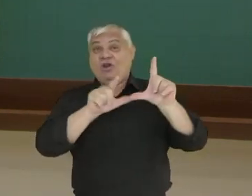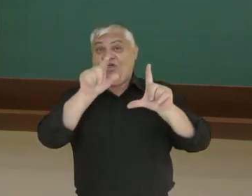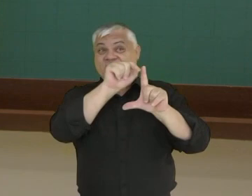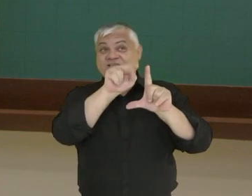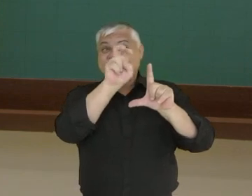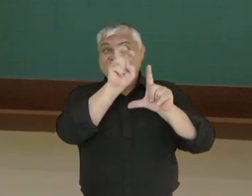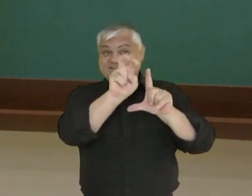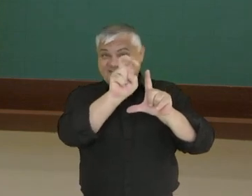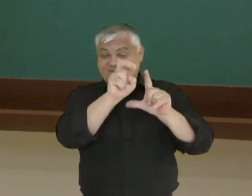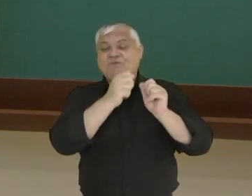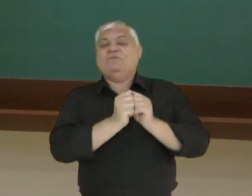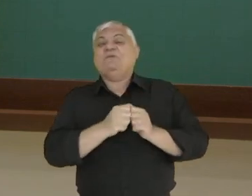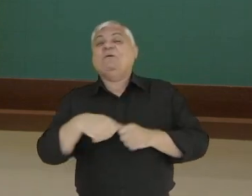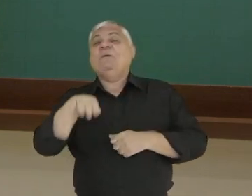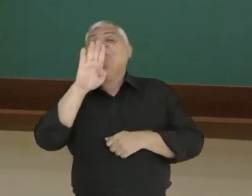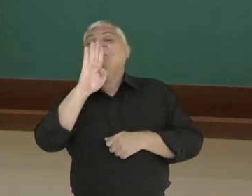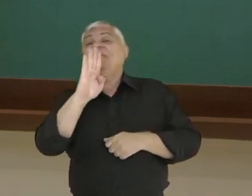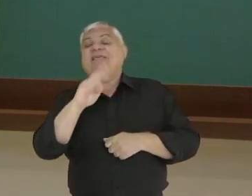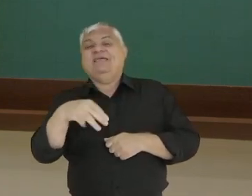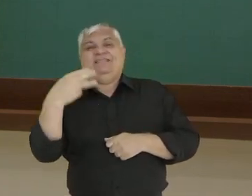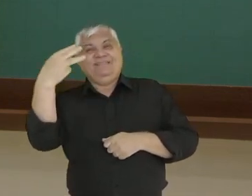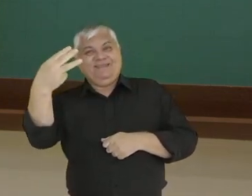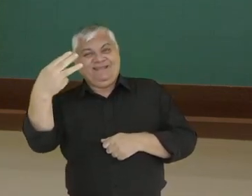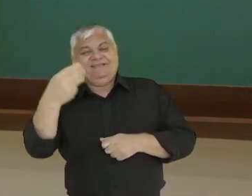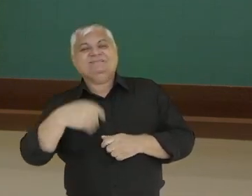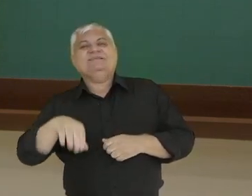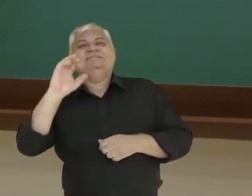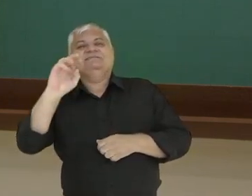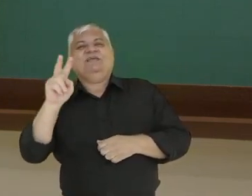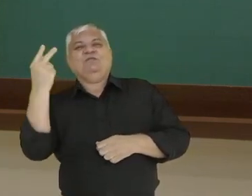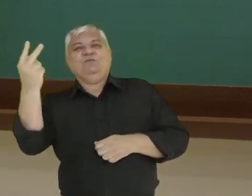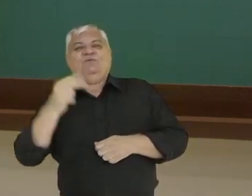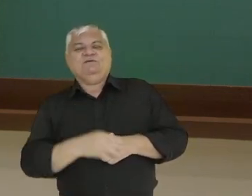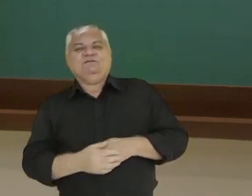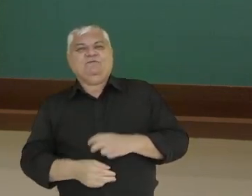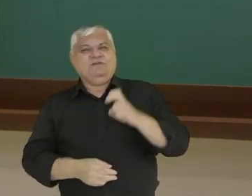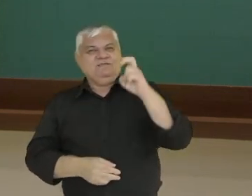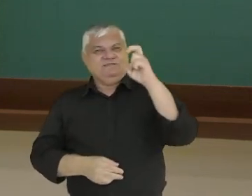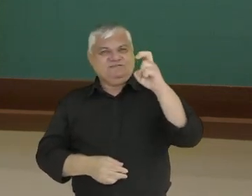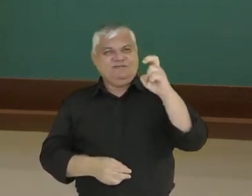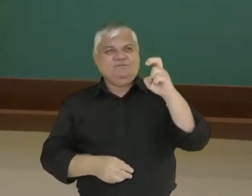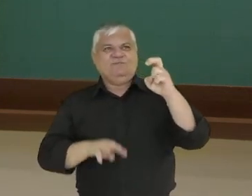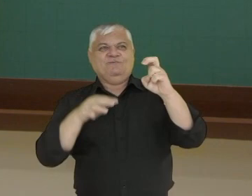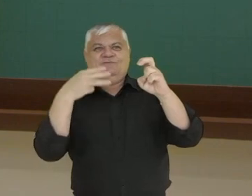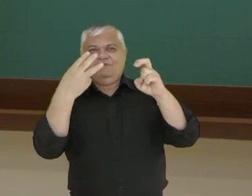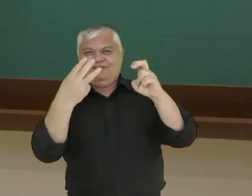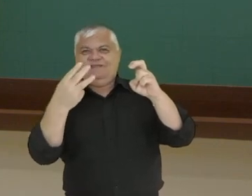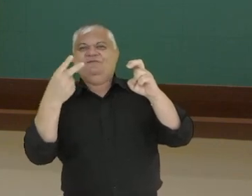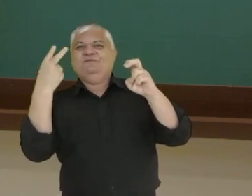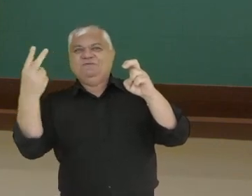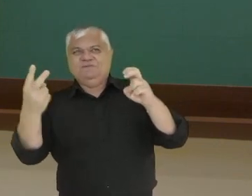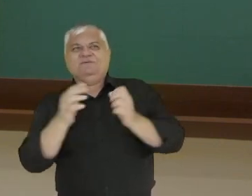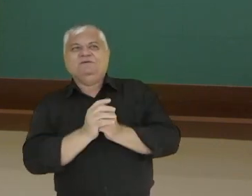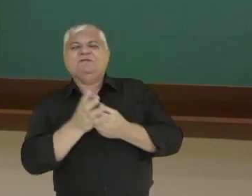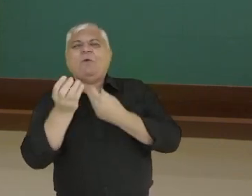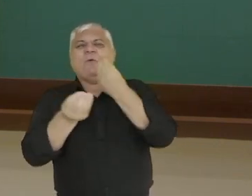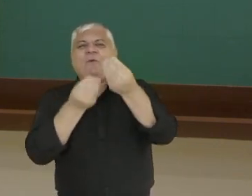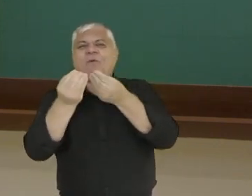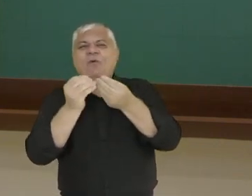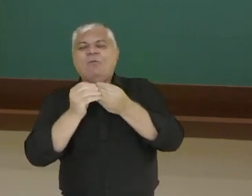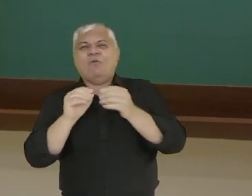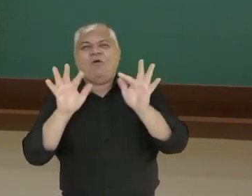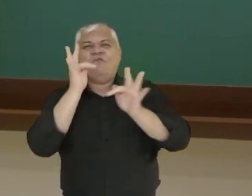5, o valor do log dB, que é igual a 3, e do log do C, que é igual a 2. Então basta eu aplicar as